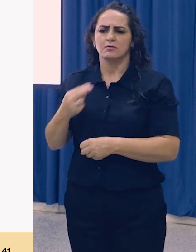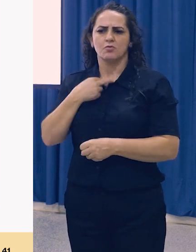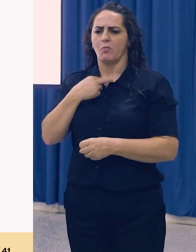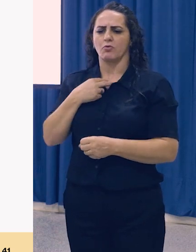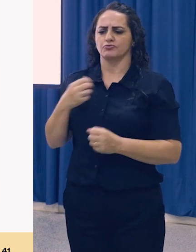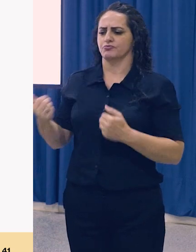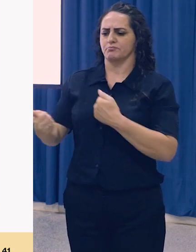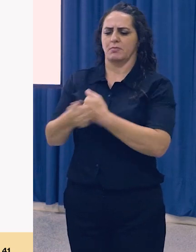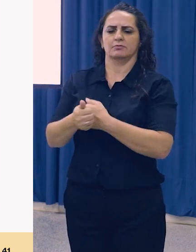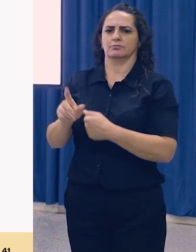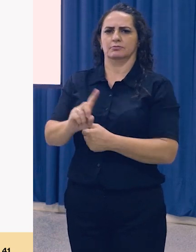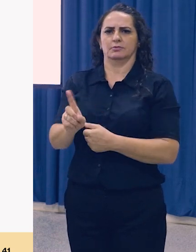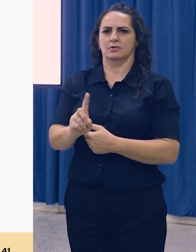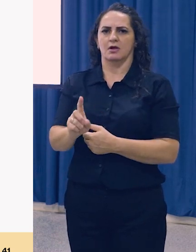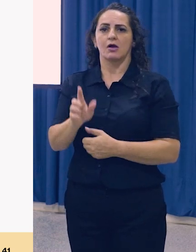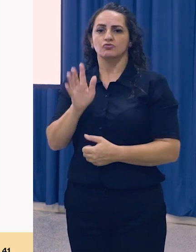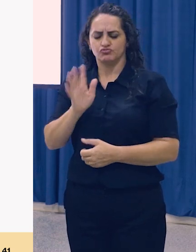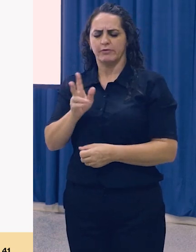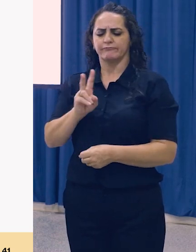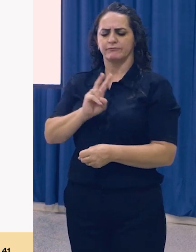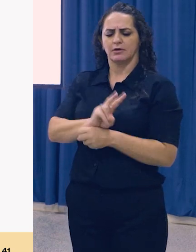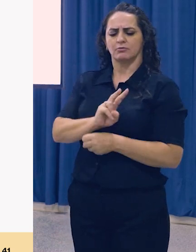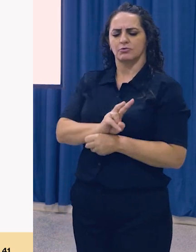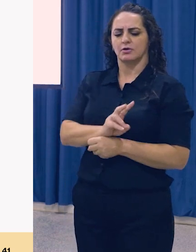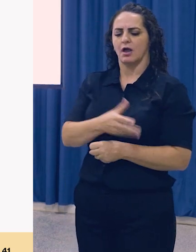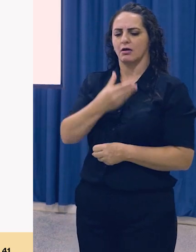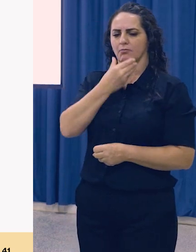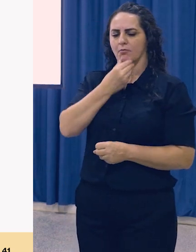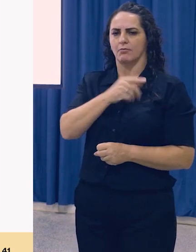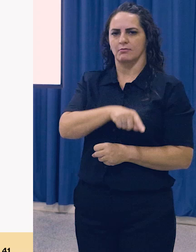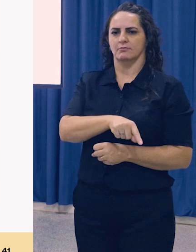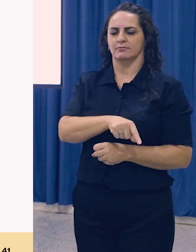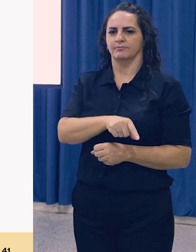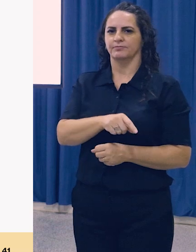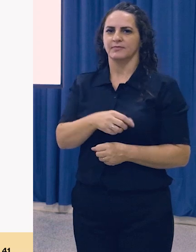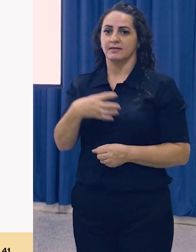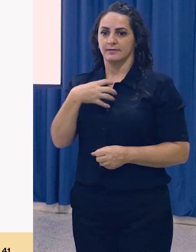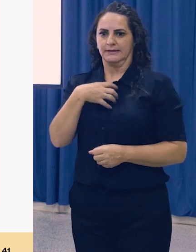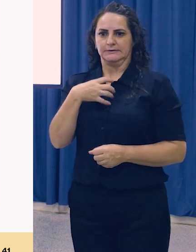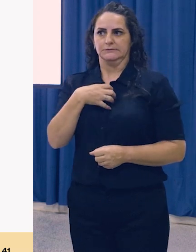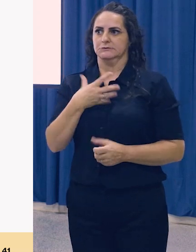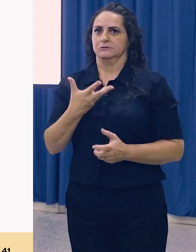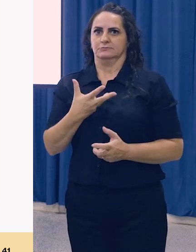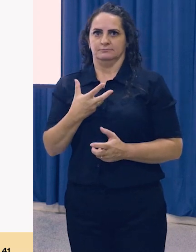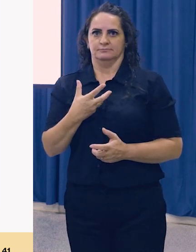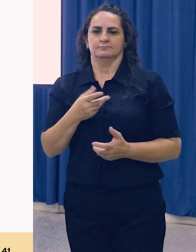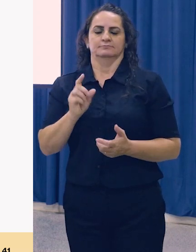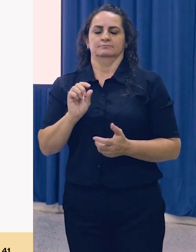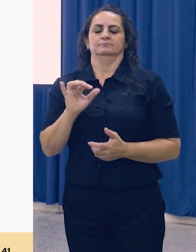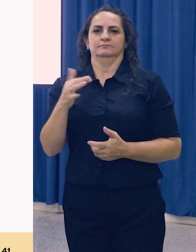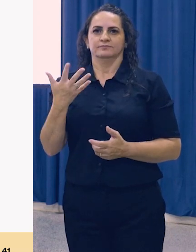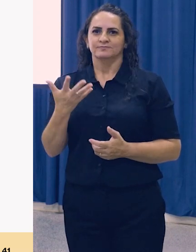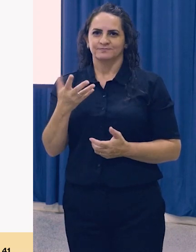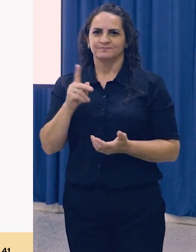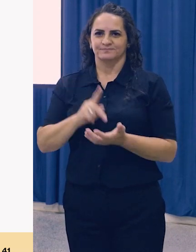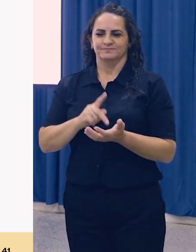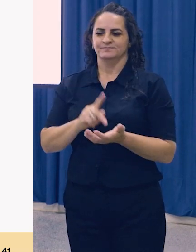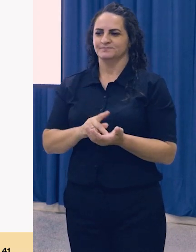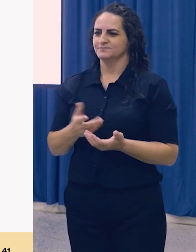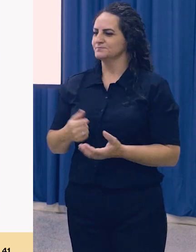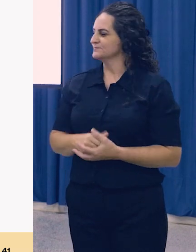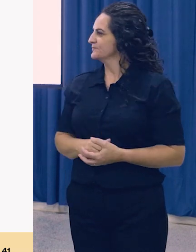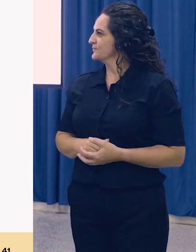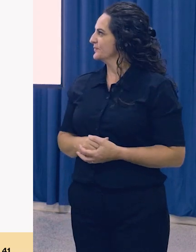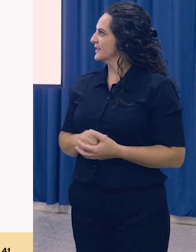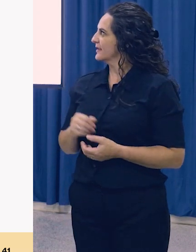aproxime, o Homem-Aranha já vai vir cuidar disso aqui. Então, para a pessoa se sentir, no universo do Homem-Aranha. Esse